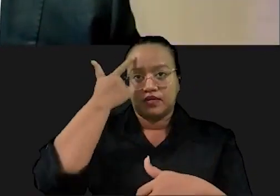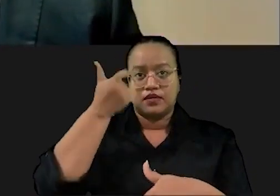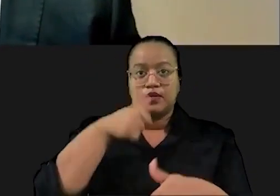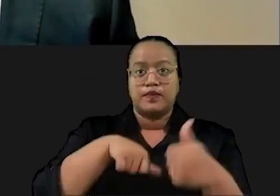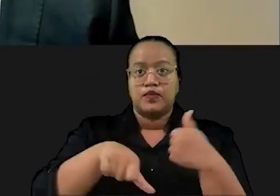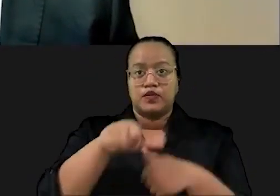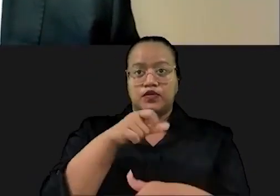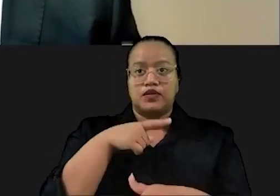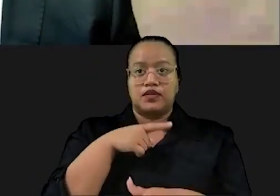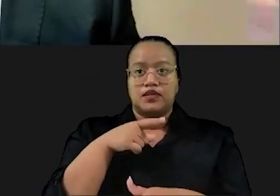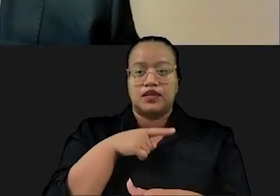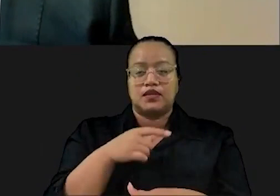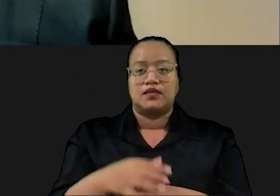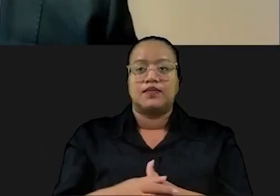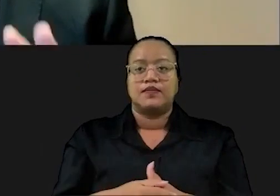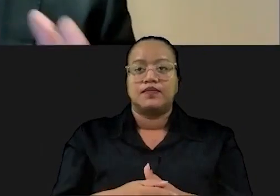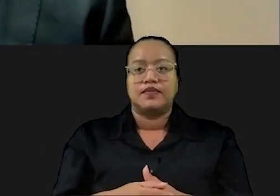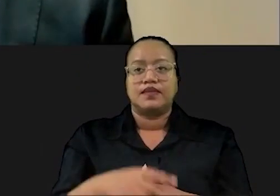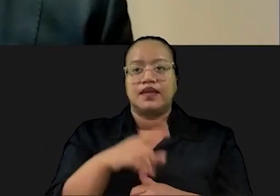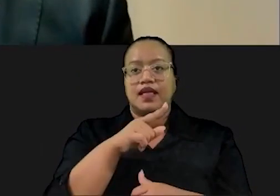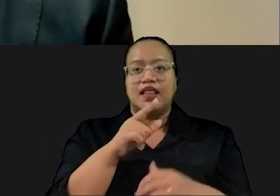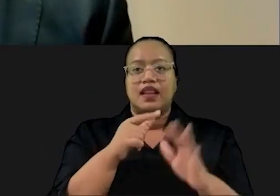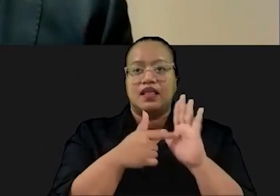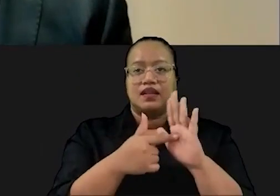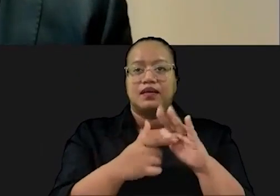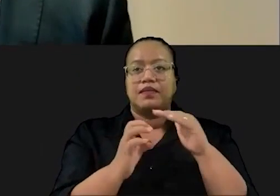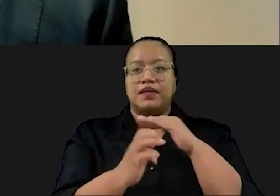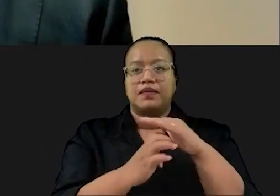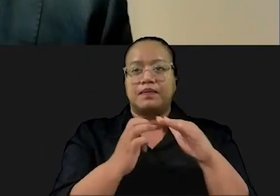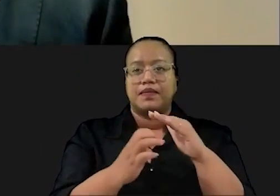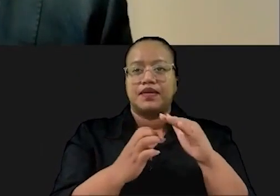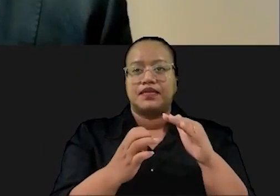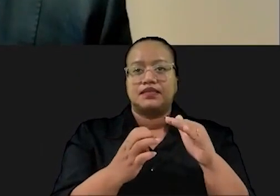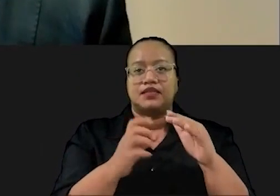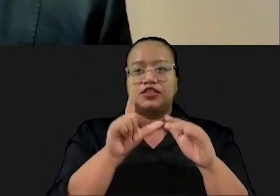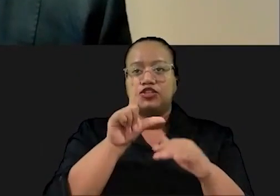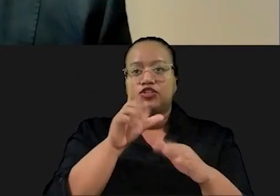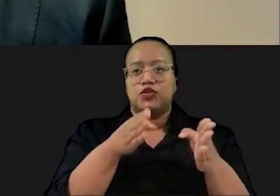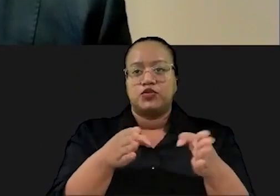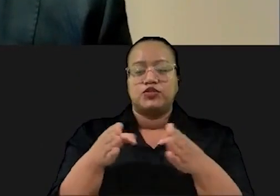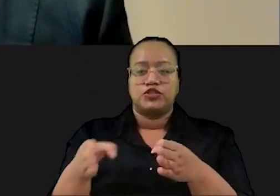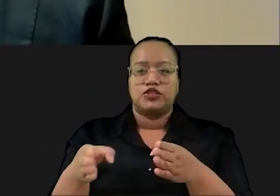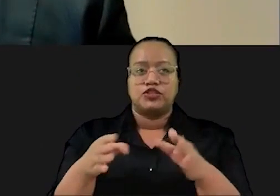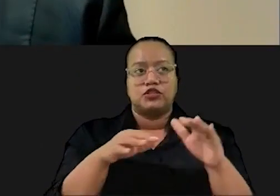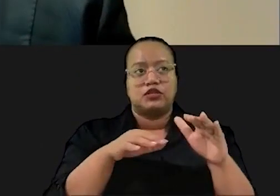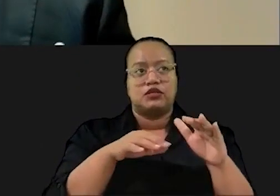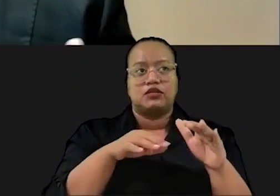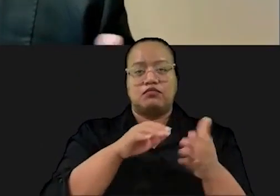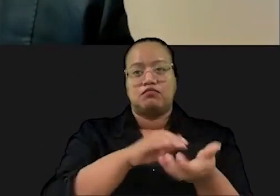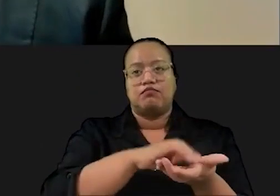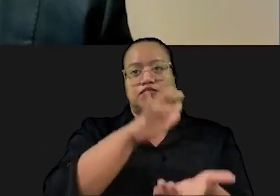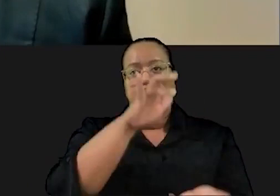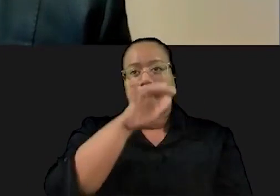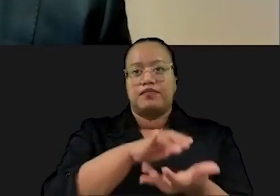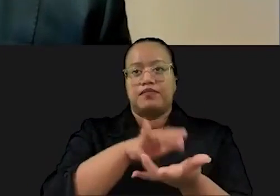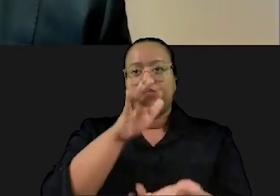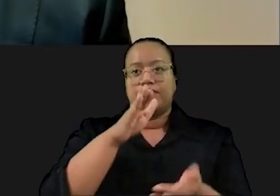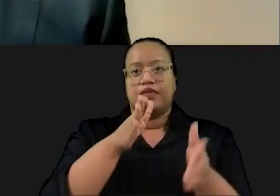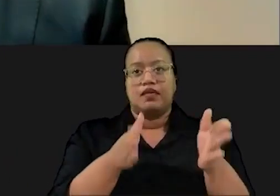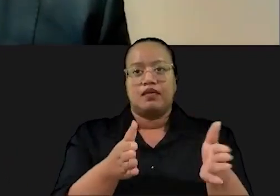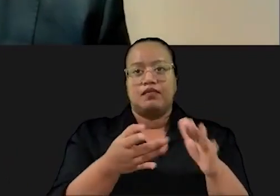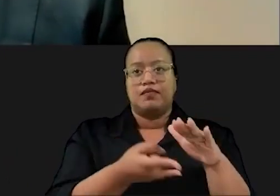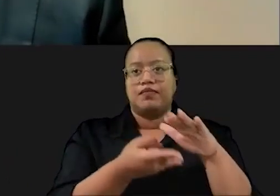aquela empresa de logística com os armazéns e os estoques, e armazenamento e pallets, mas é mais uma